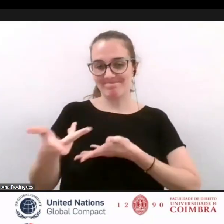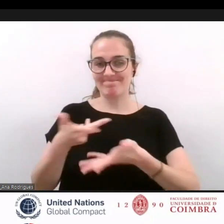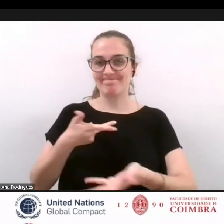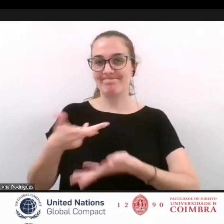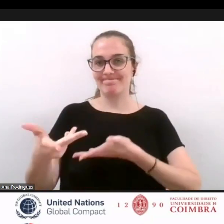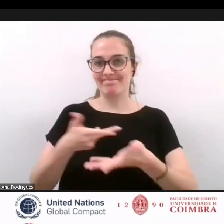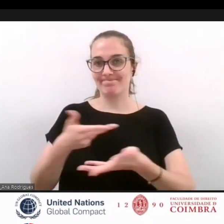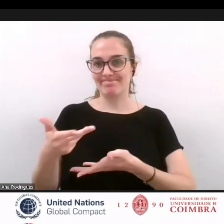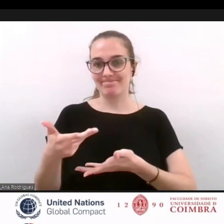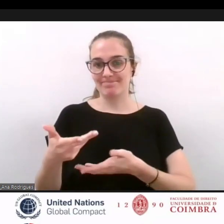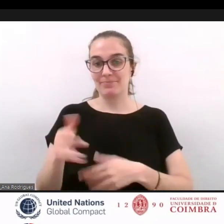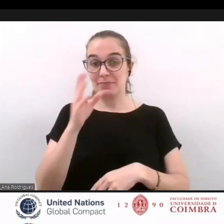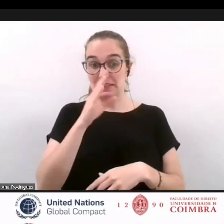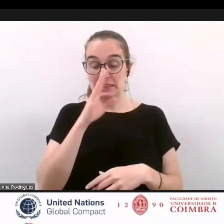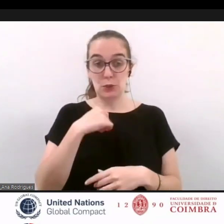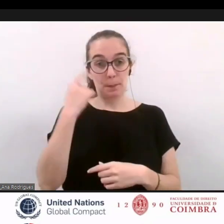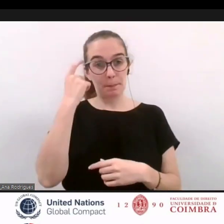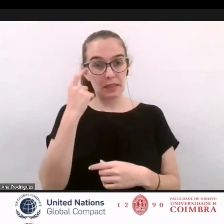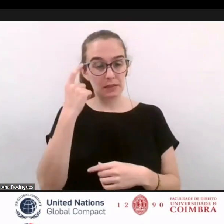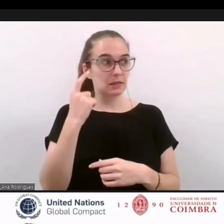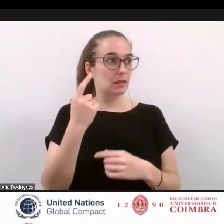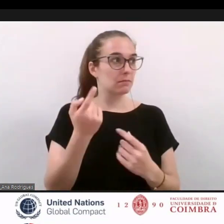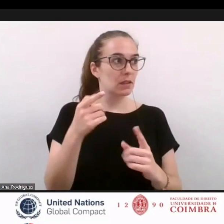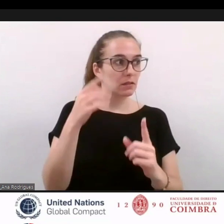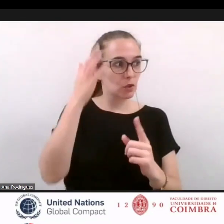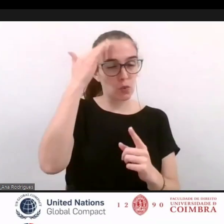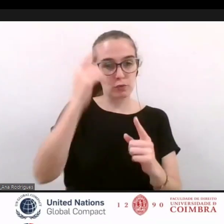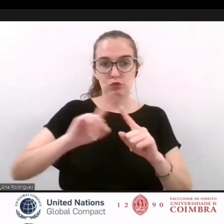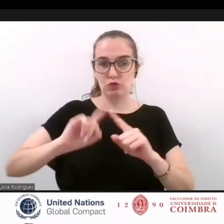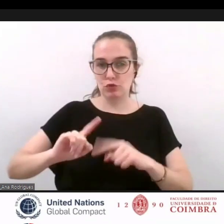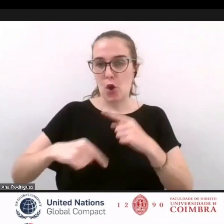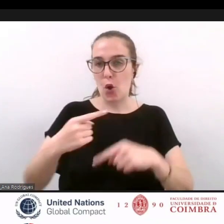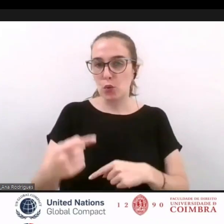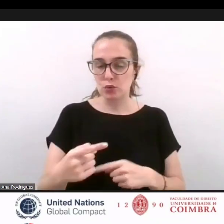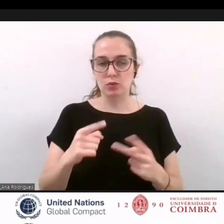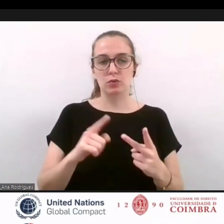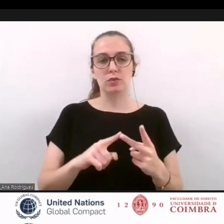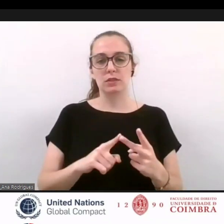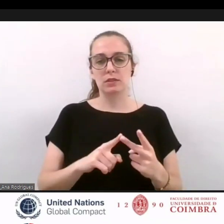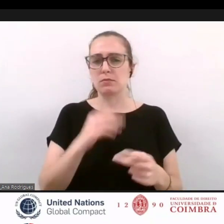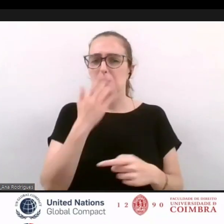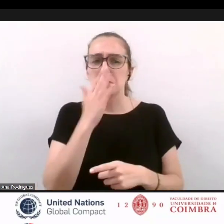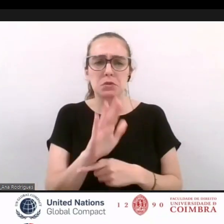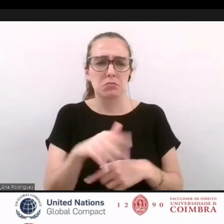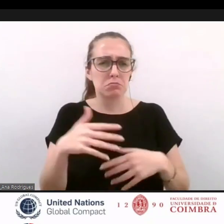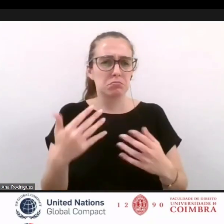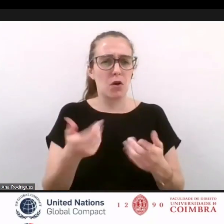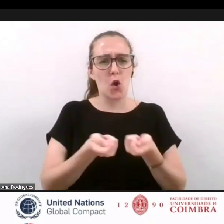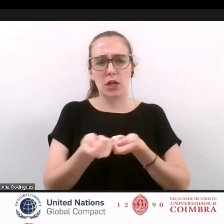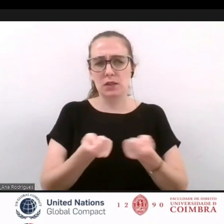considerar outro tipo de indicadores que estejam a ser utilizados por exemplo, organizações mais pequenas,